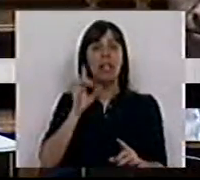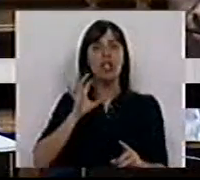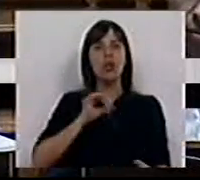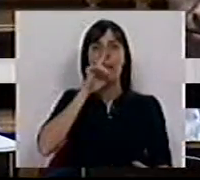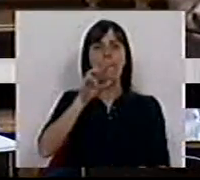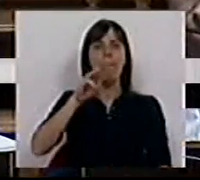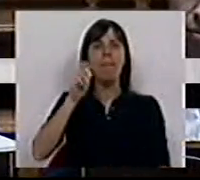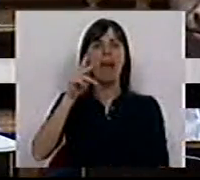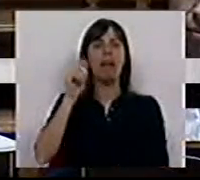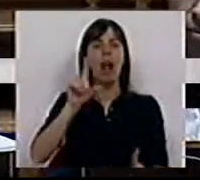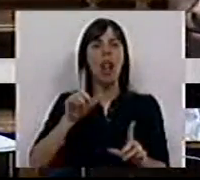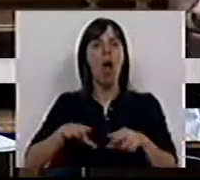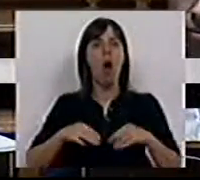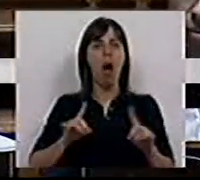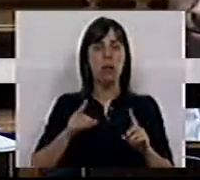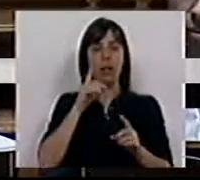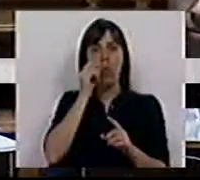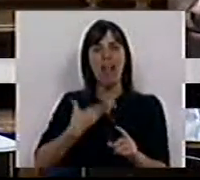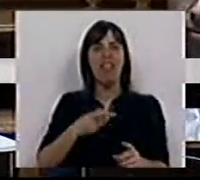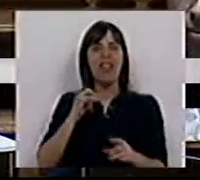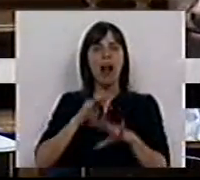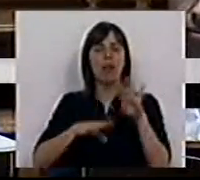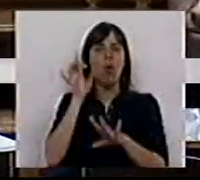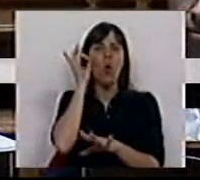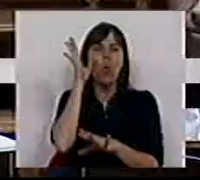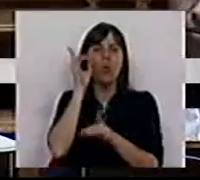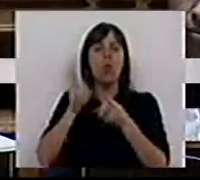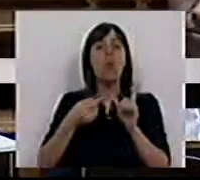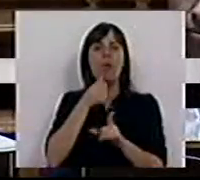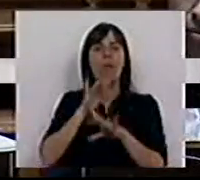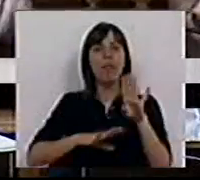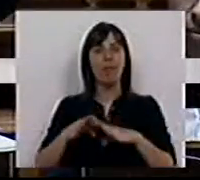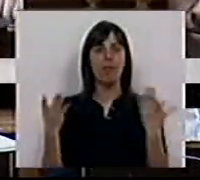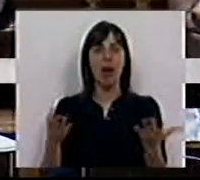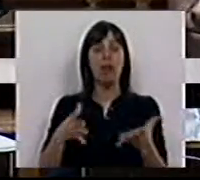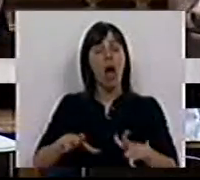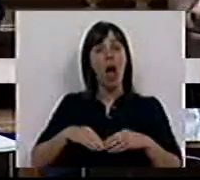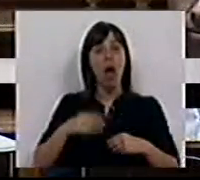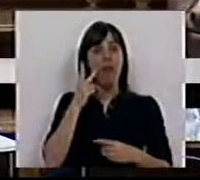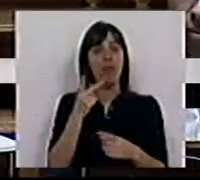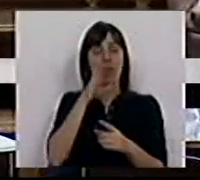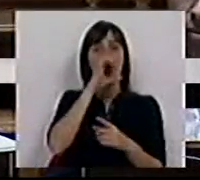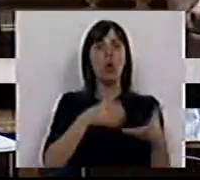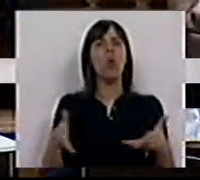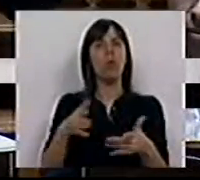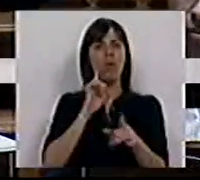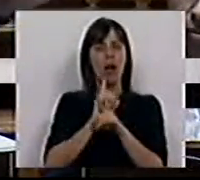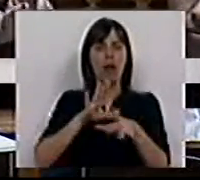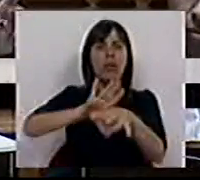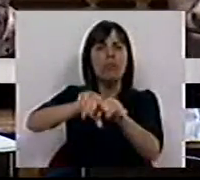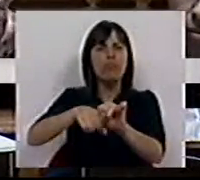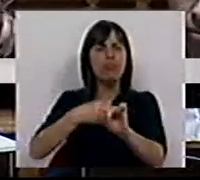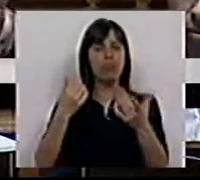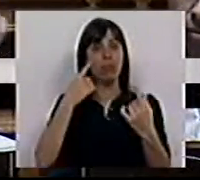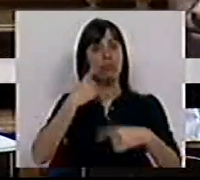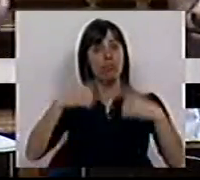Sra. Merkel não aceitar? E se o Draghi não fizer o truque? O que é que acontece? Aceitam viver e governar nesta destruição